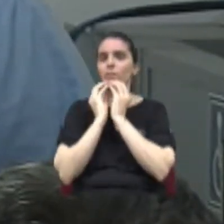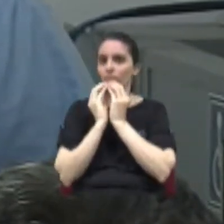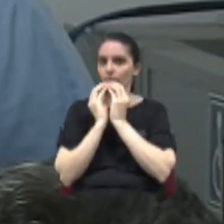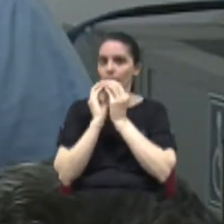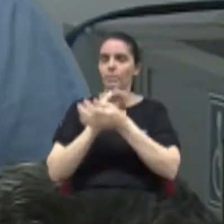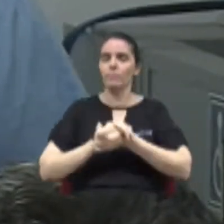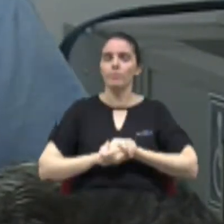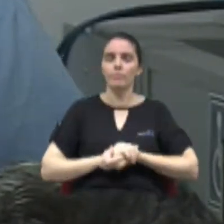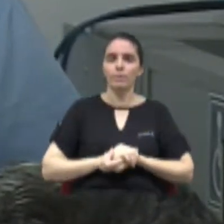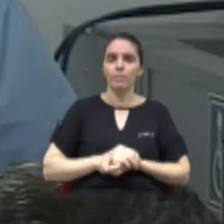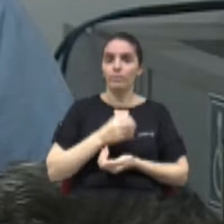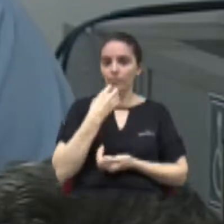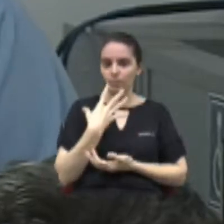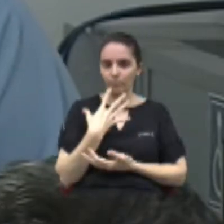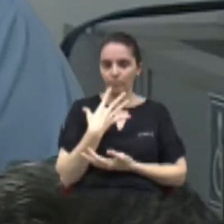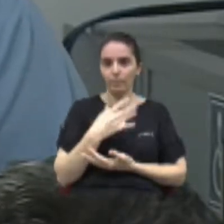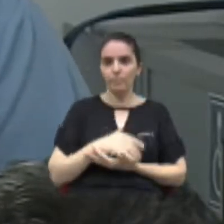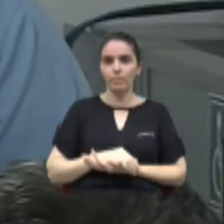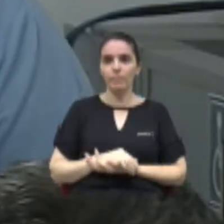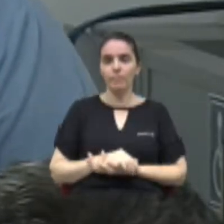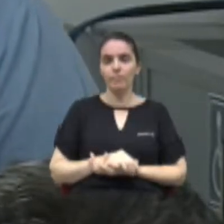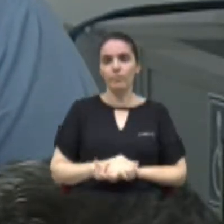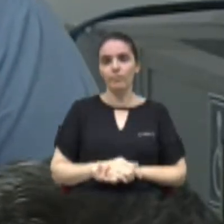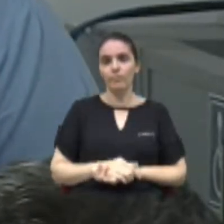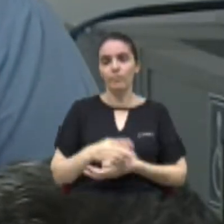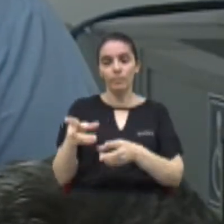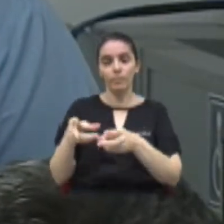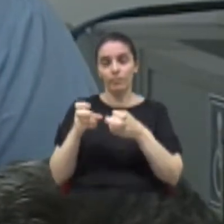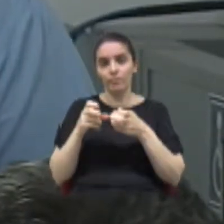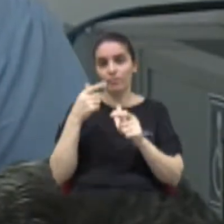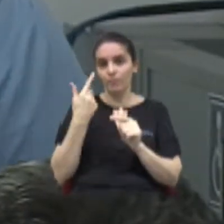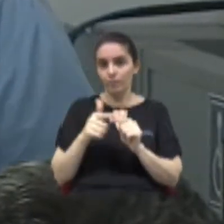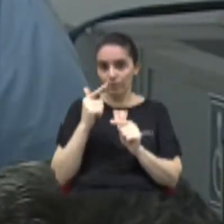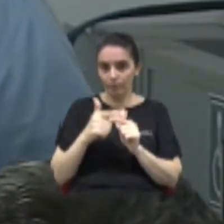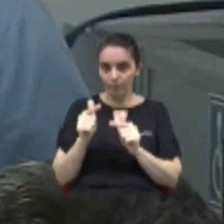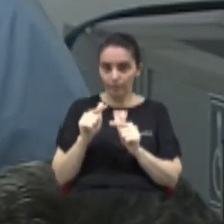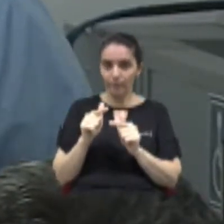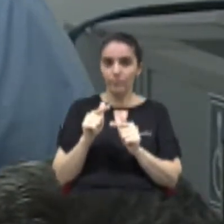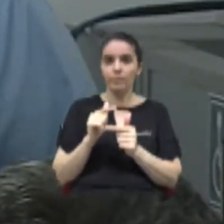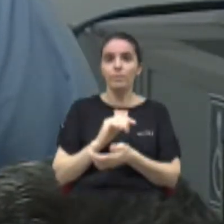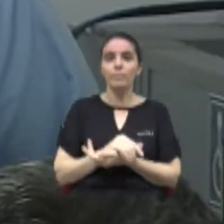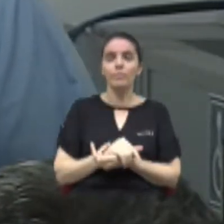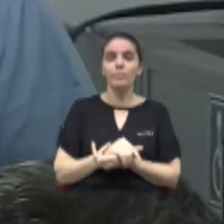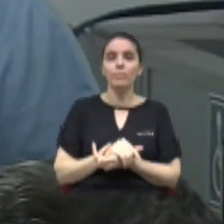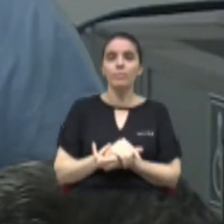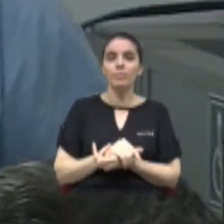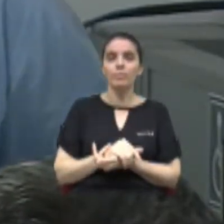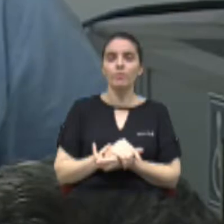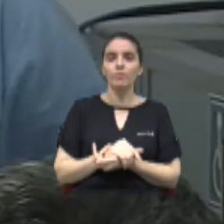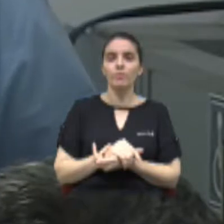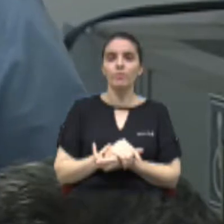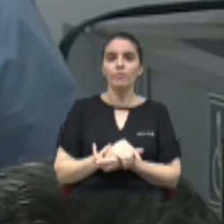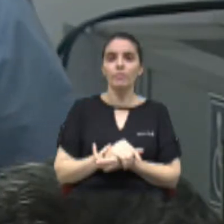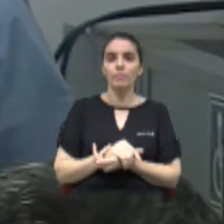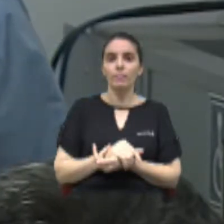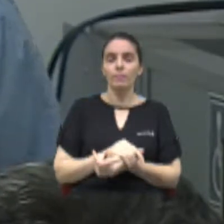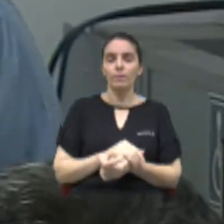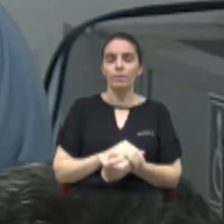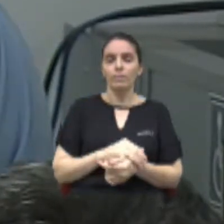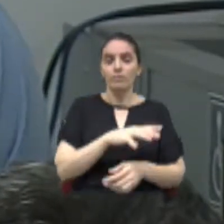leis e beneficiar a população, principalmente em relação à transparência. Eu acho que hoje é